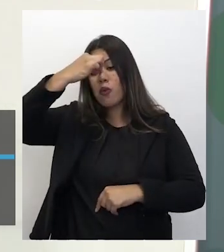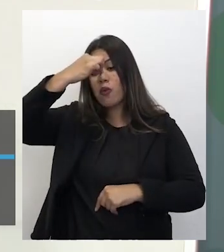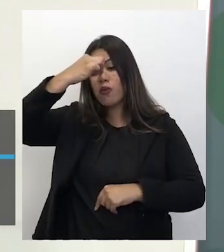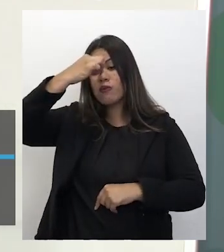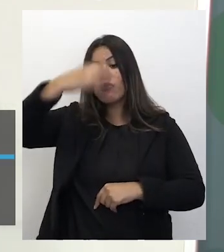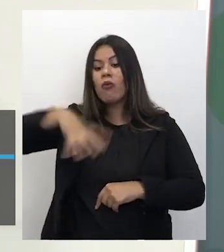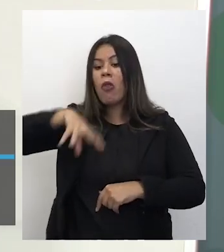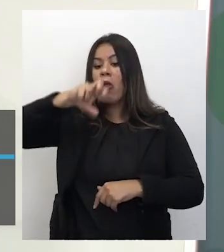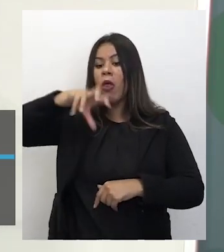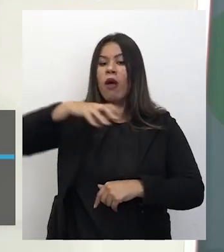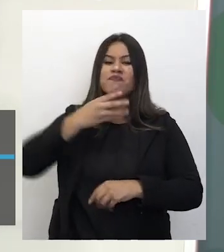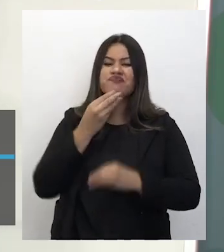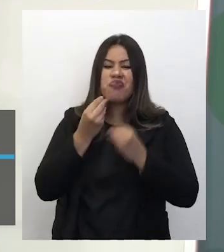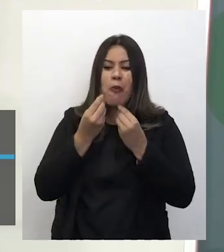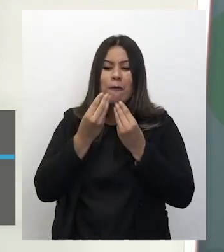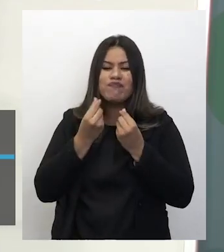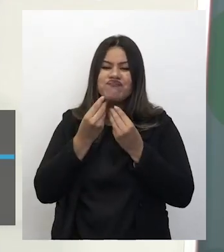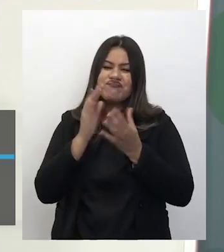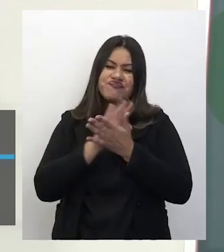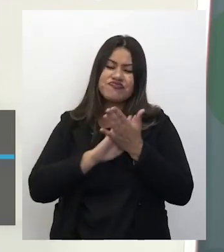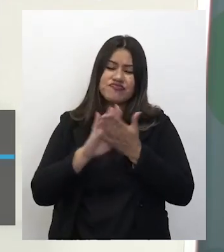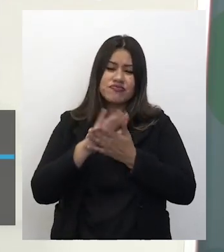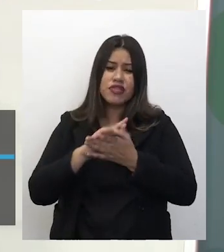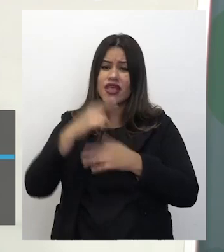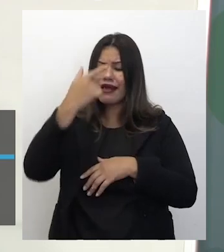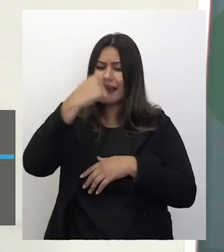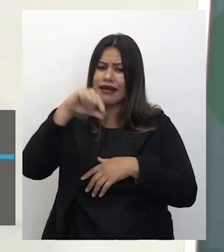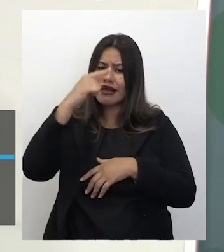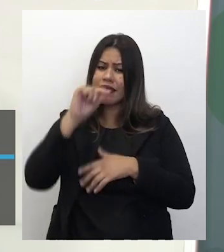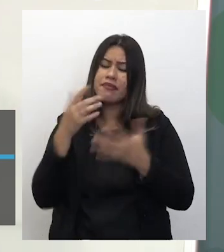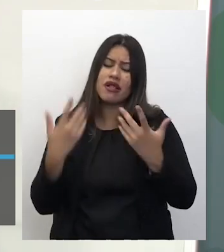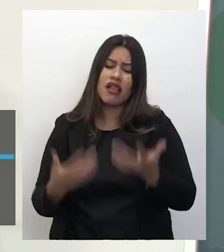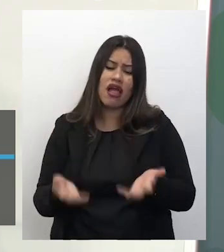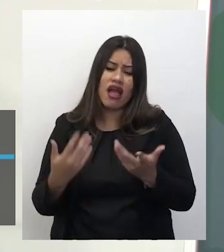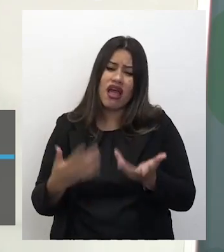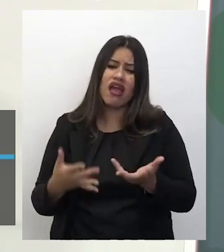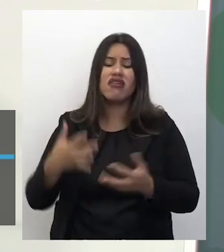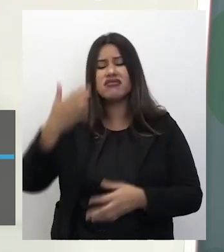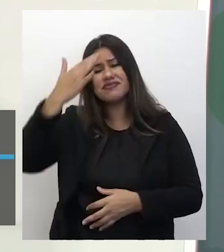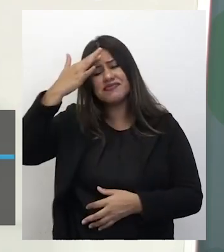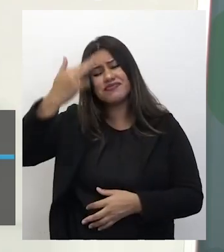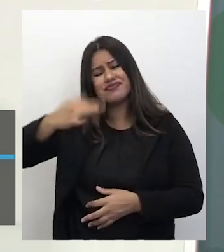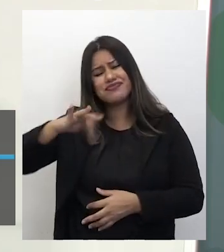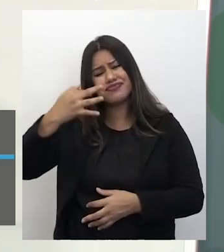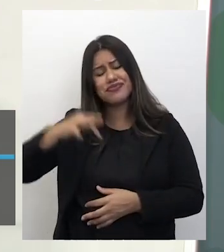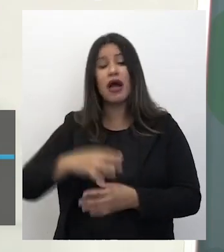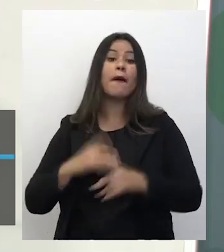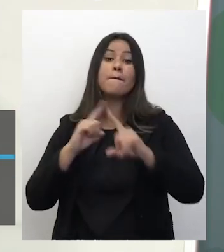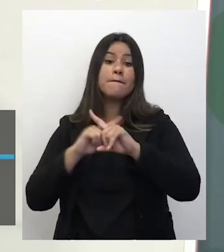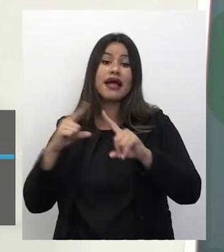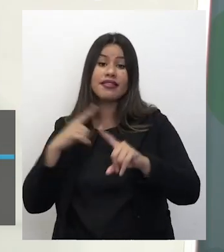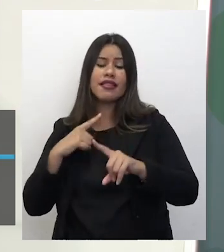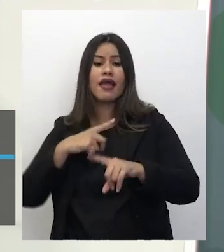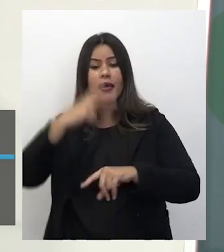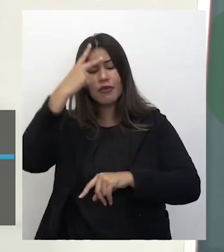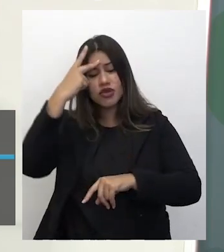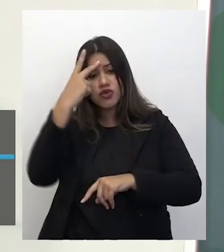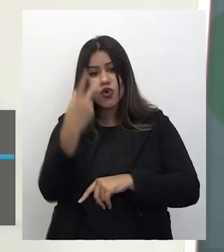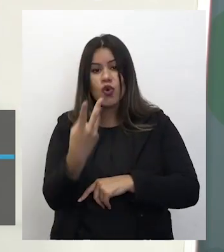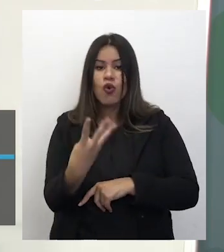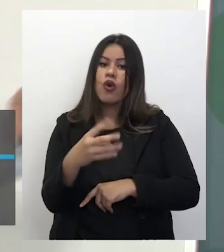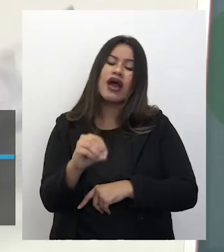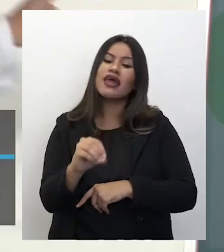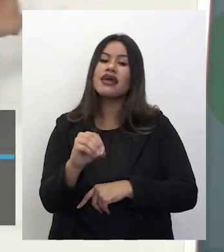de gripe bem leve, um pouquinho de dor de cabeça. Mas tem gente que fica 40 dias, 60 dias internado. Sabe por